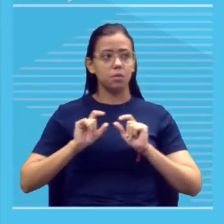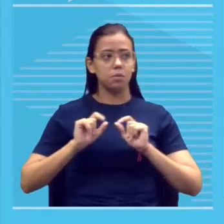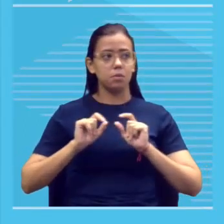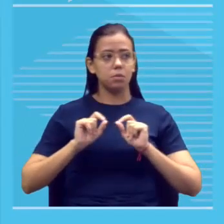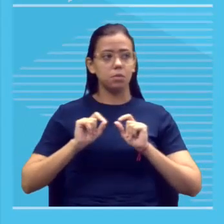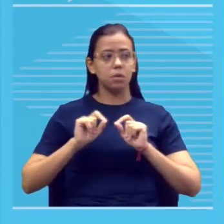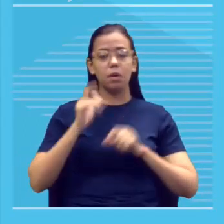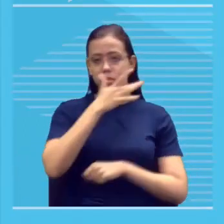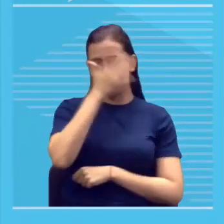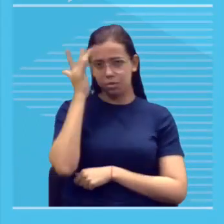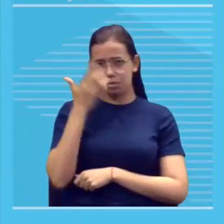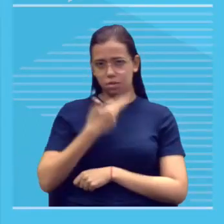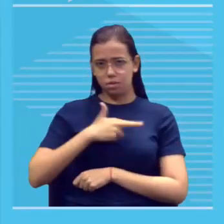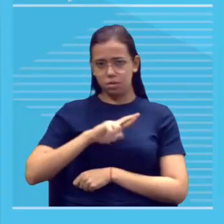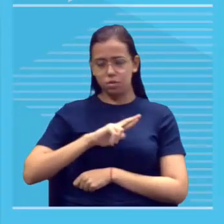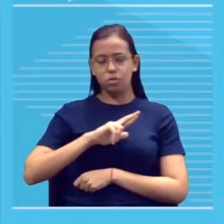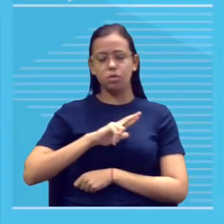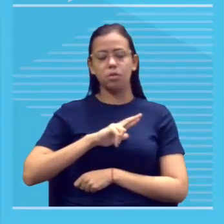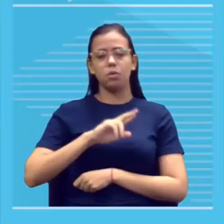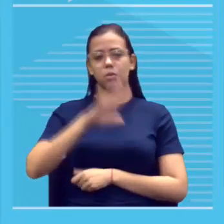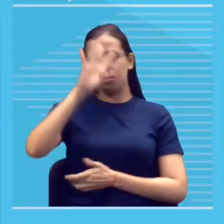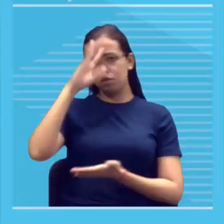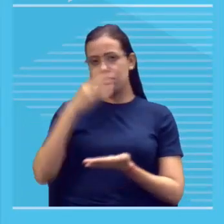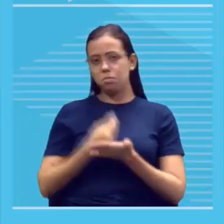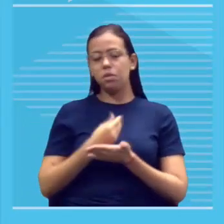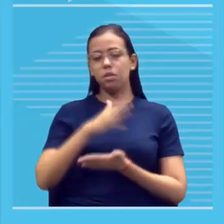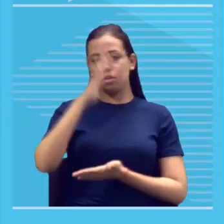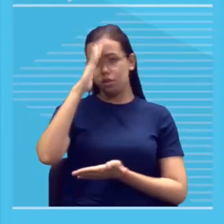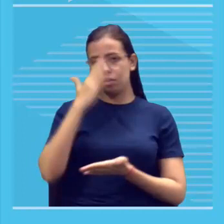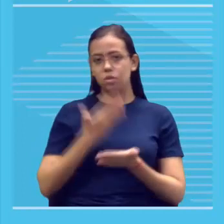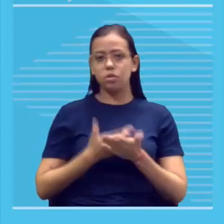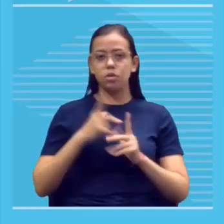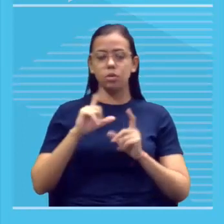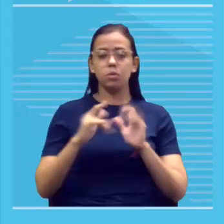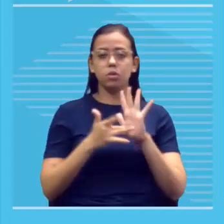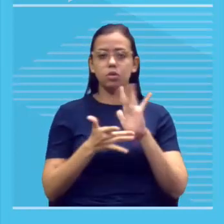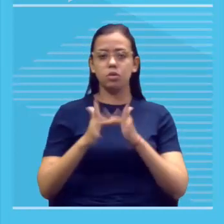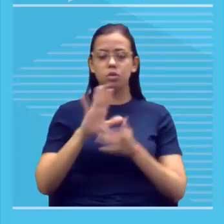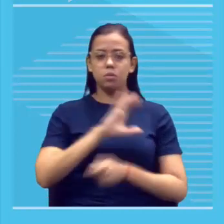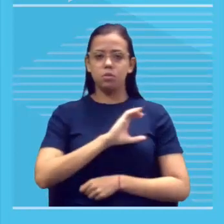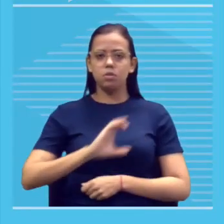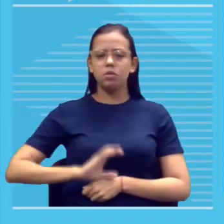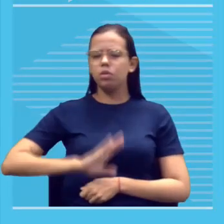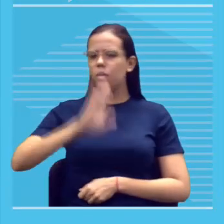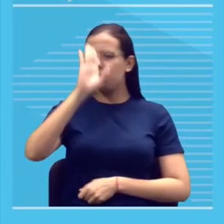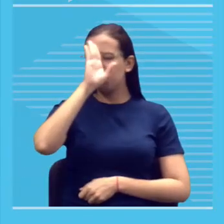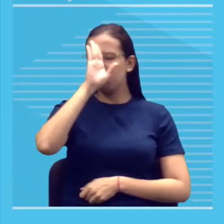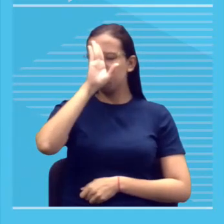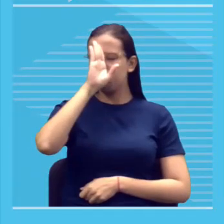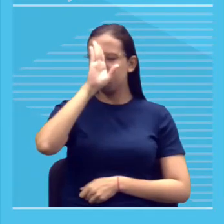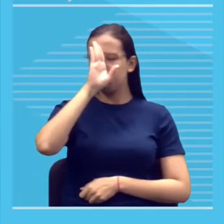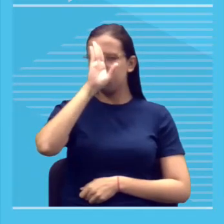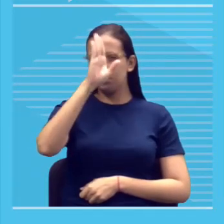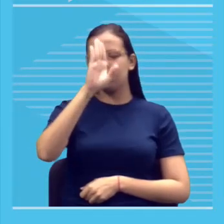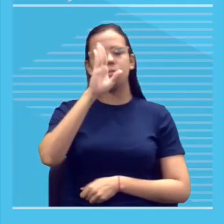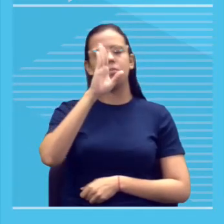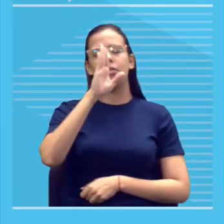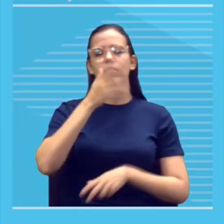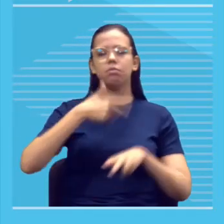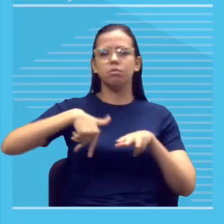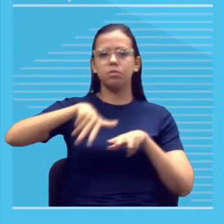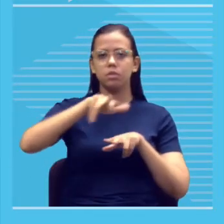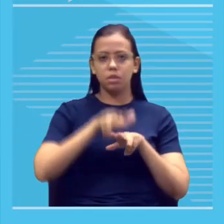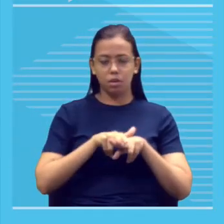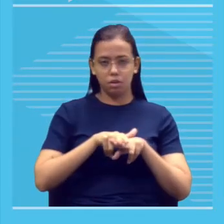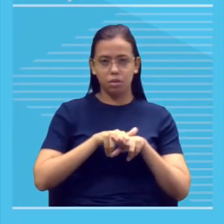os espíritas Jesus Cristo é a maior entidade já encarnada o